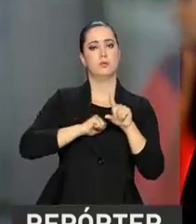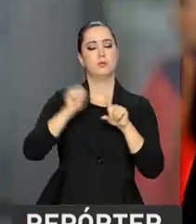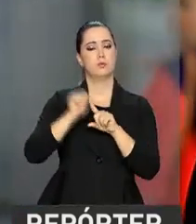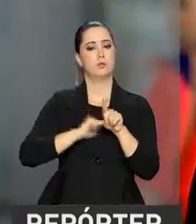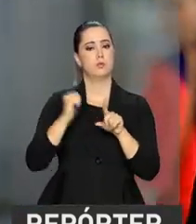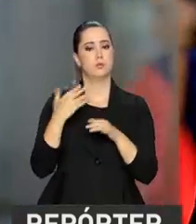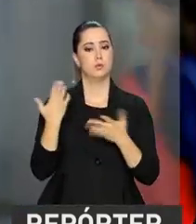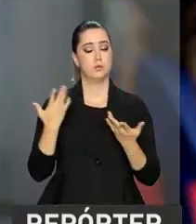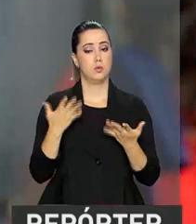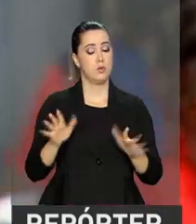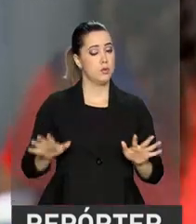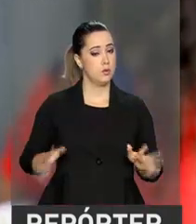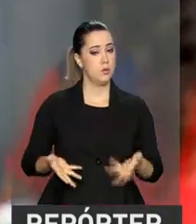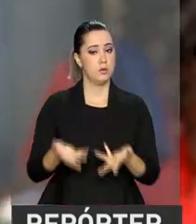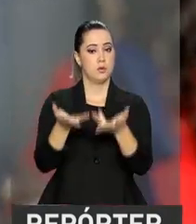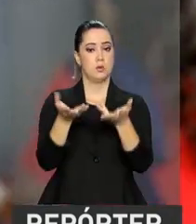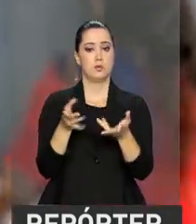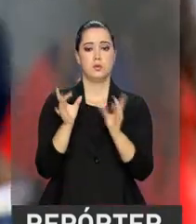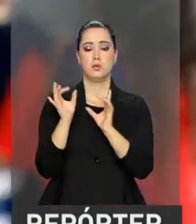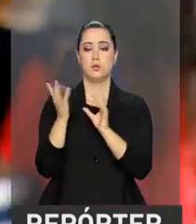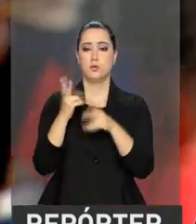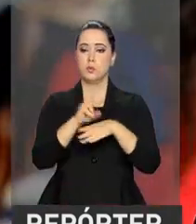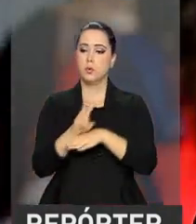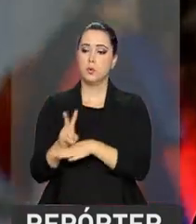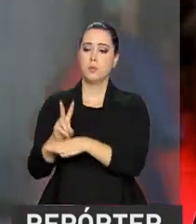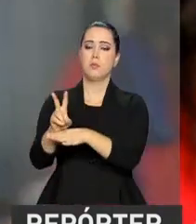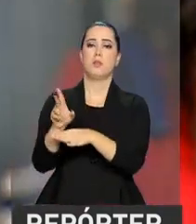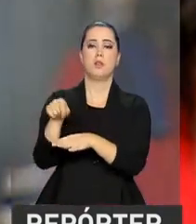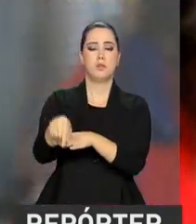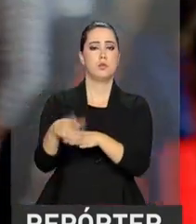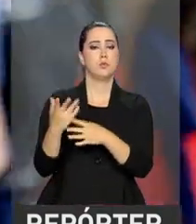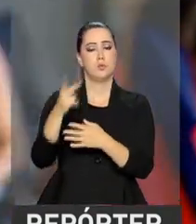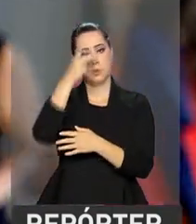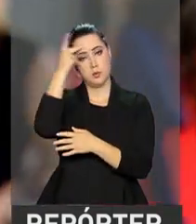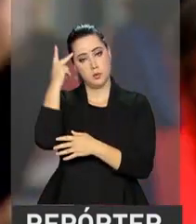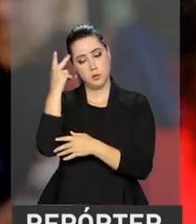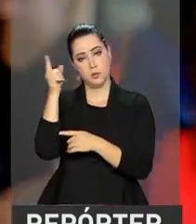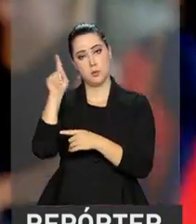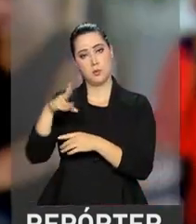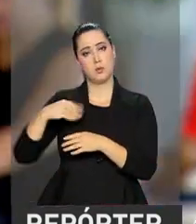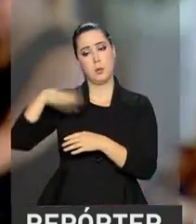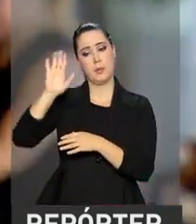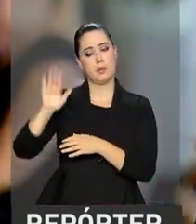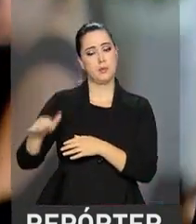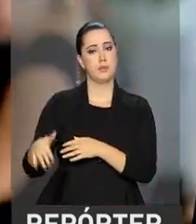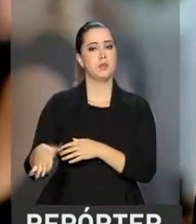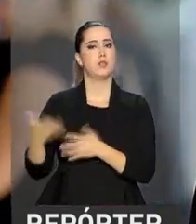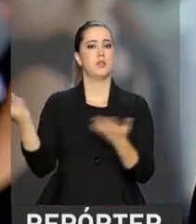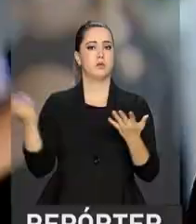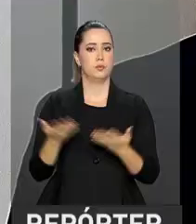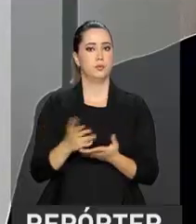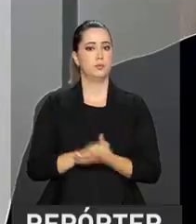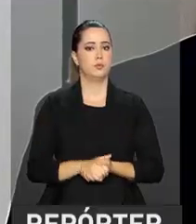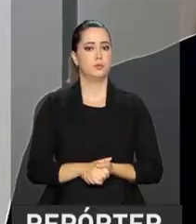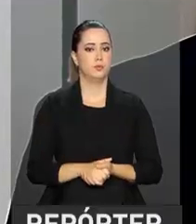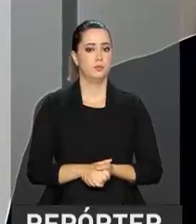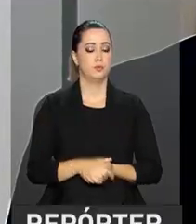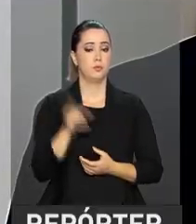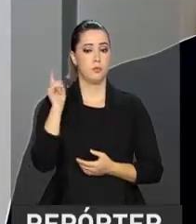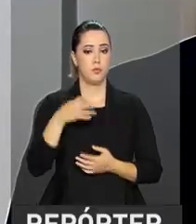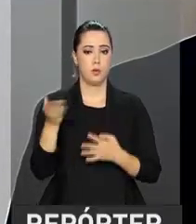e deve estimular a concessão dessa modalidade de empréstimo que é uma das mais baratas do mercado um